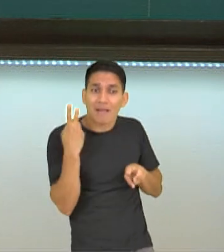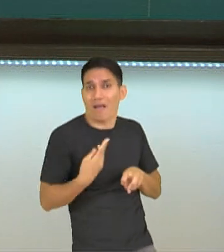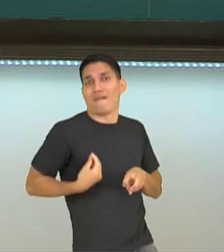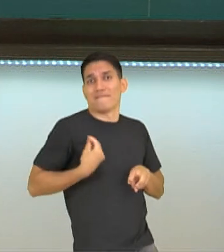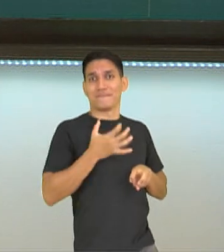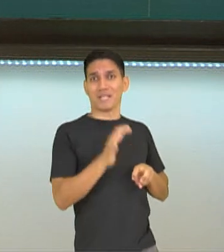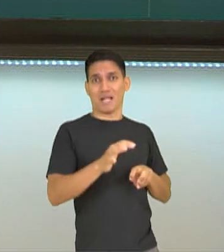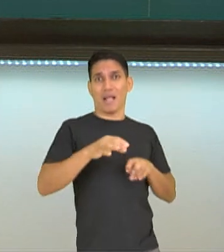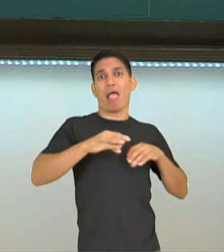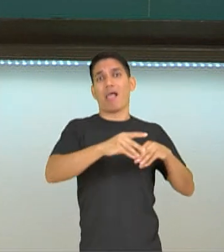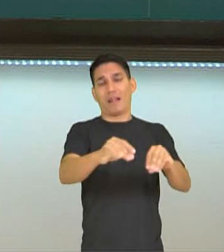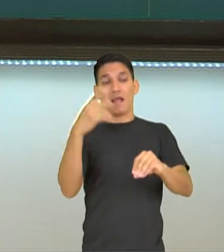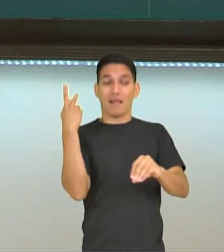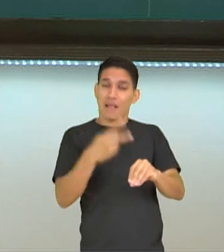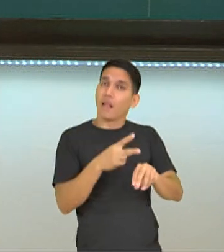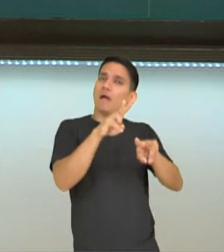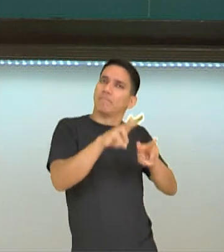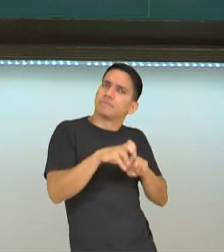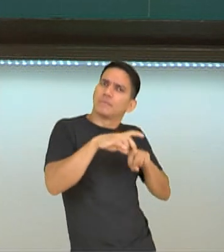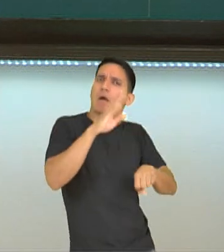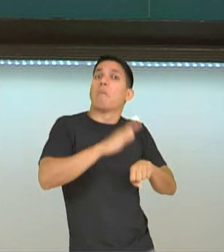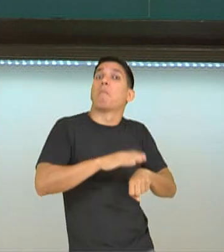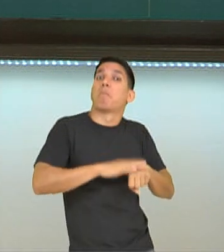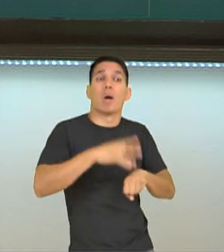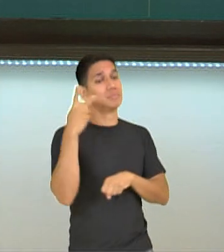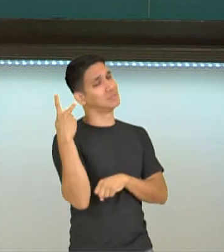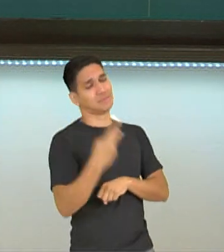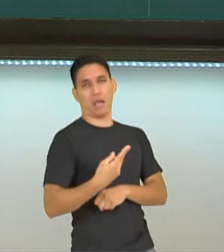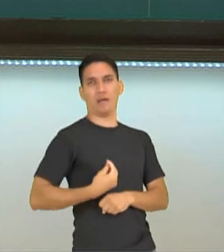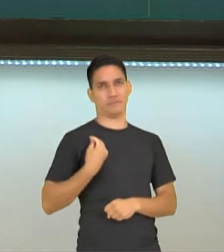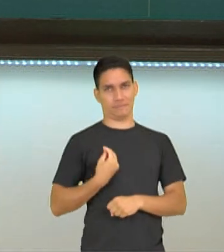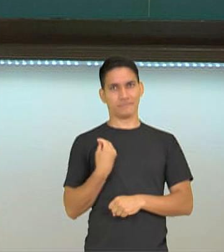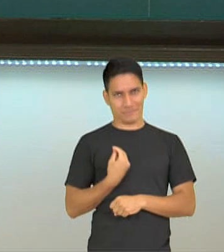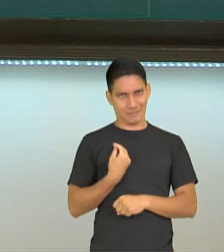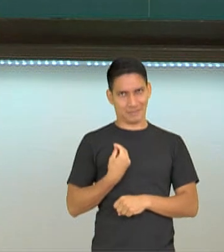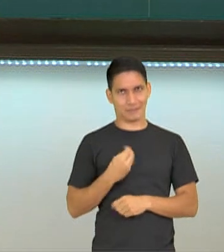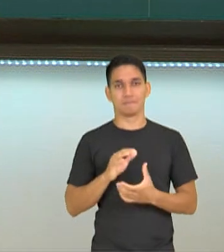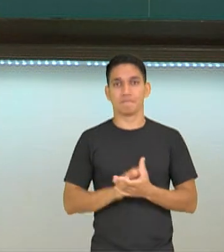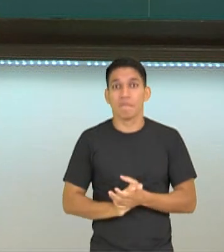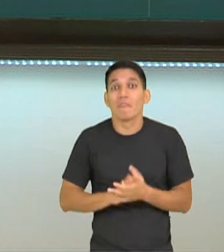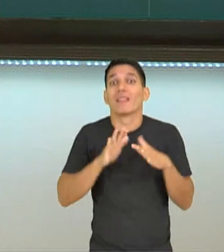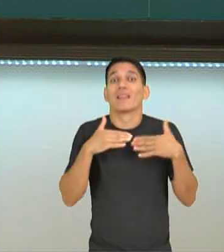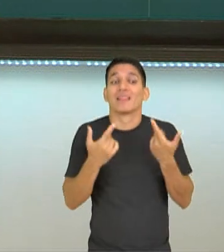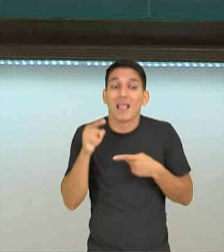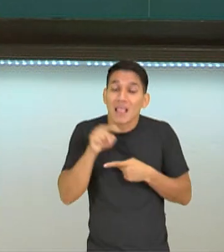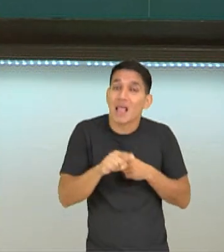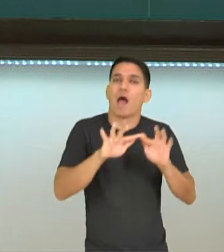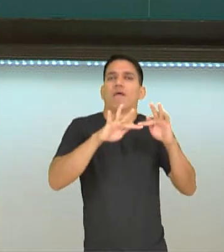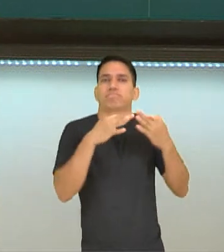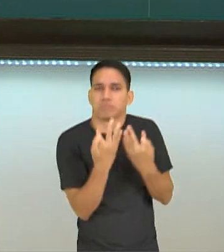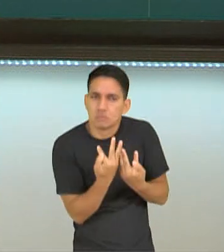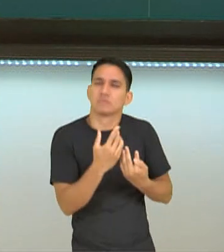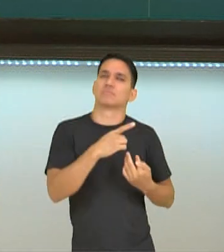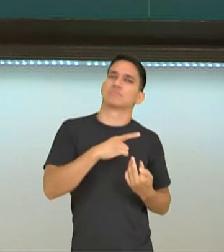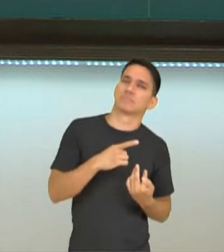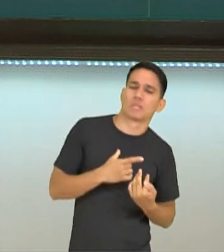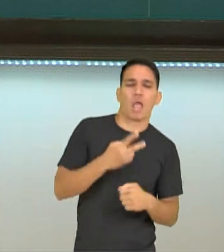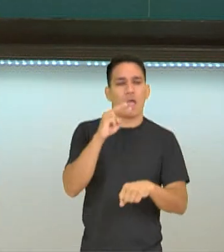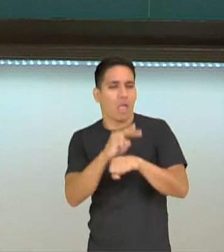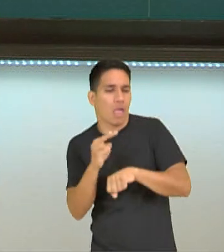camponeses, eles praticavam uma agricultura de subsistência e lá viviam a sua família, lá eles